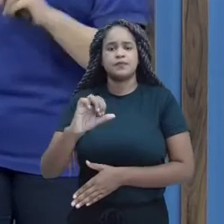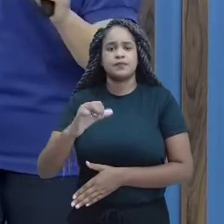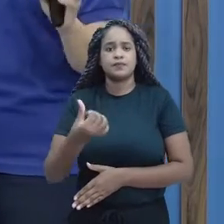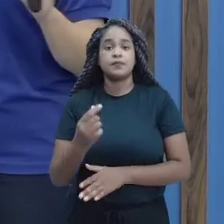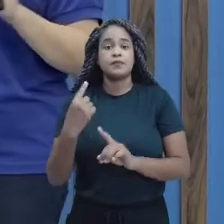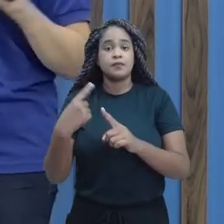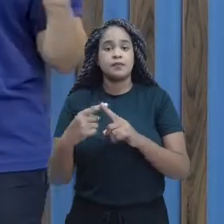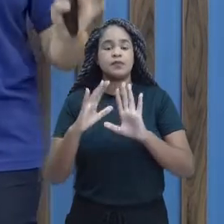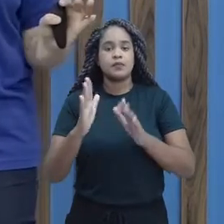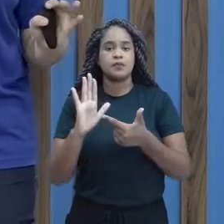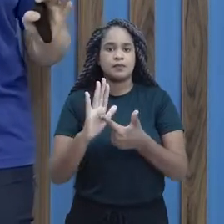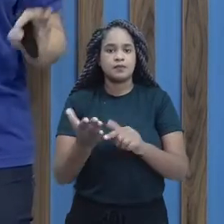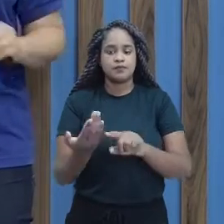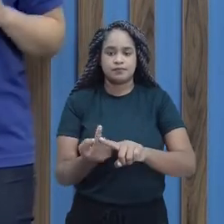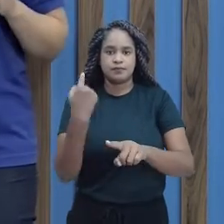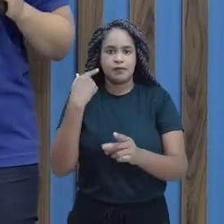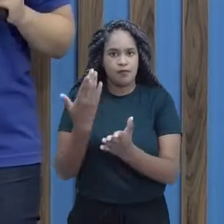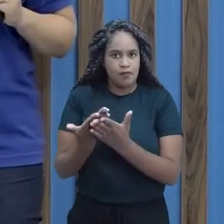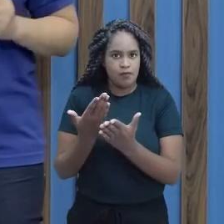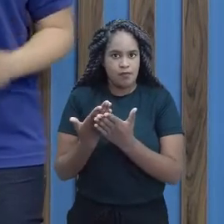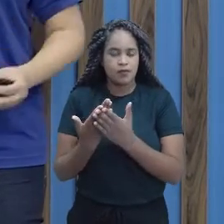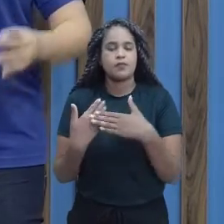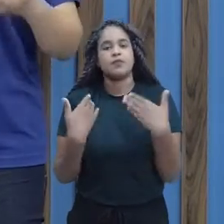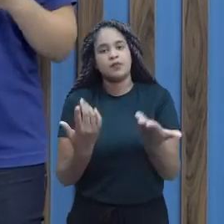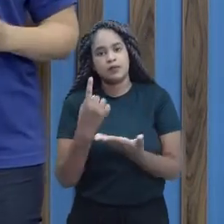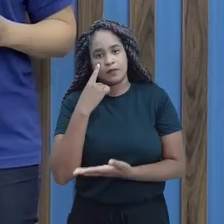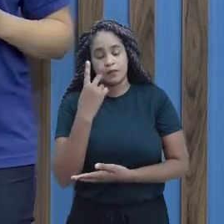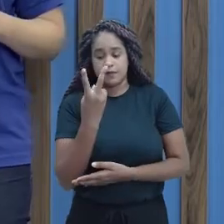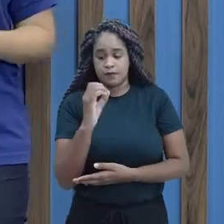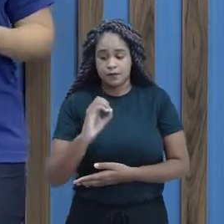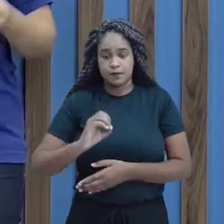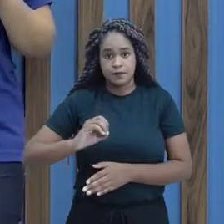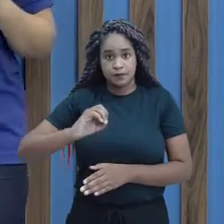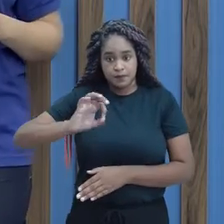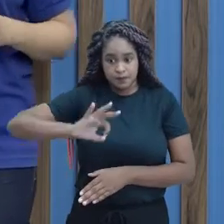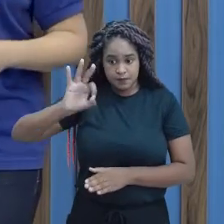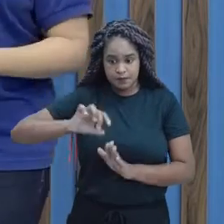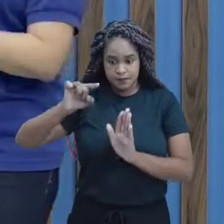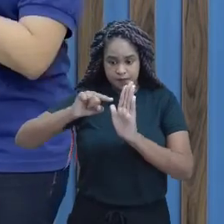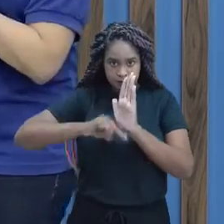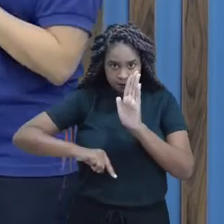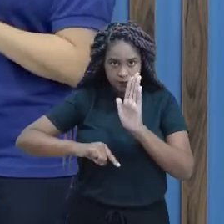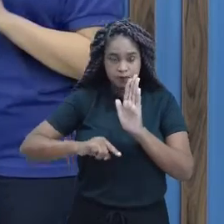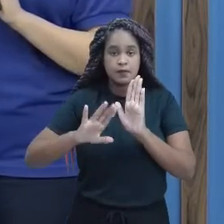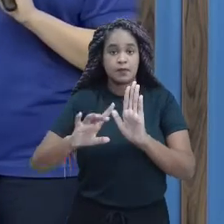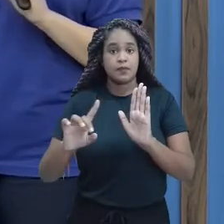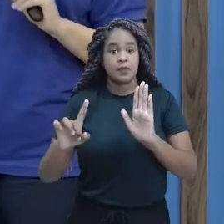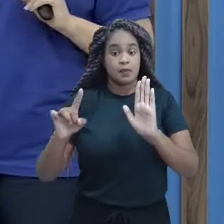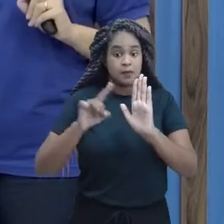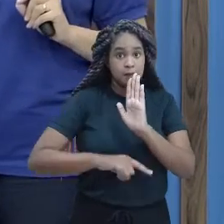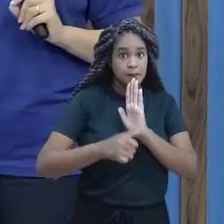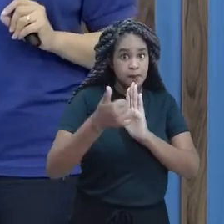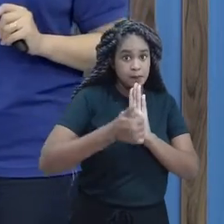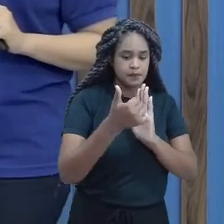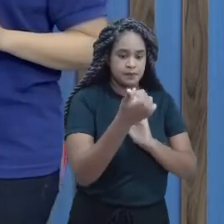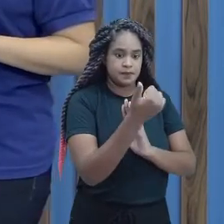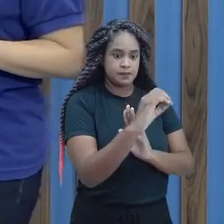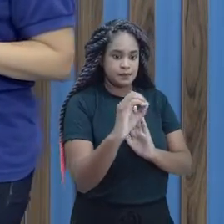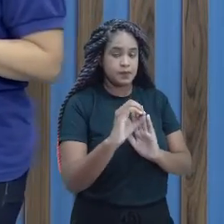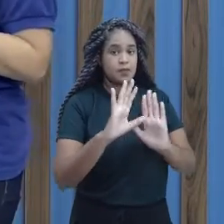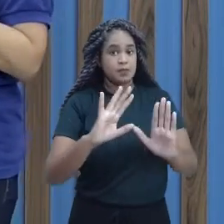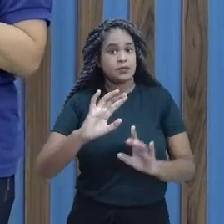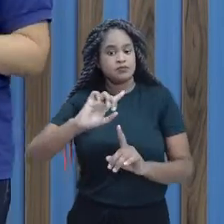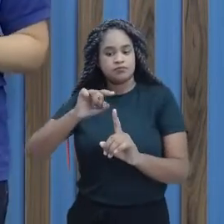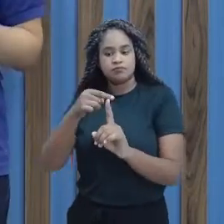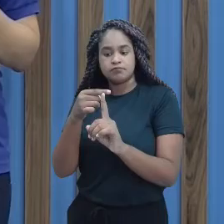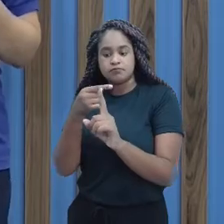trabalhou com essa comparação. O 20% que foi removido, ele foi removido dos 100, mas o